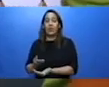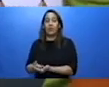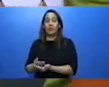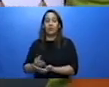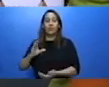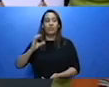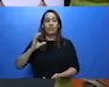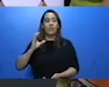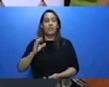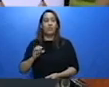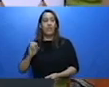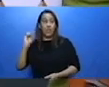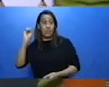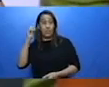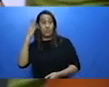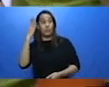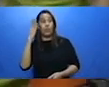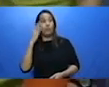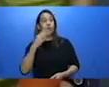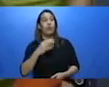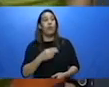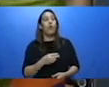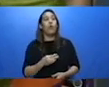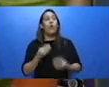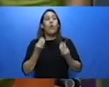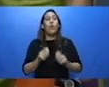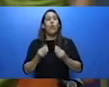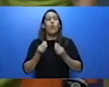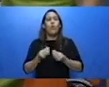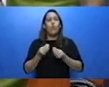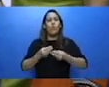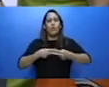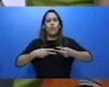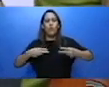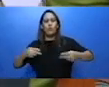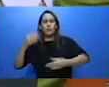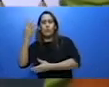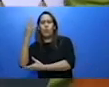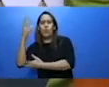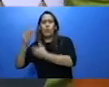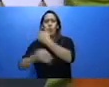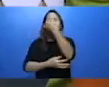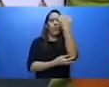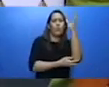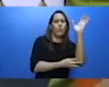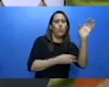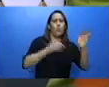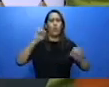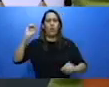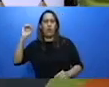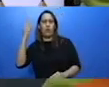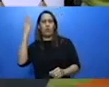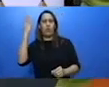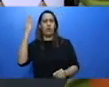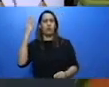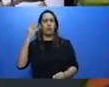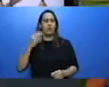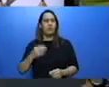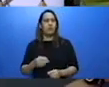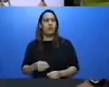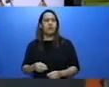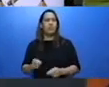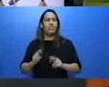de ciências para descobrir como determinados fenômenos da natureza acontecem, não é?